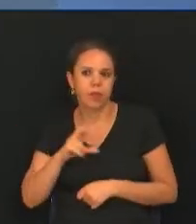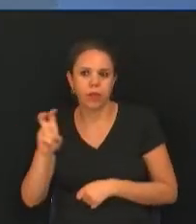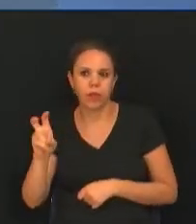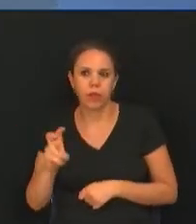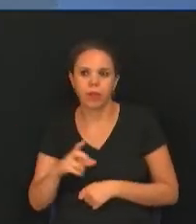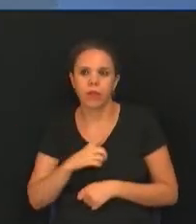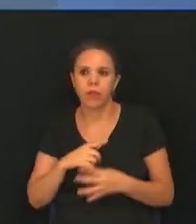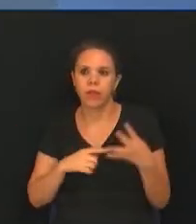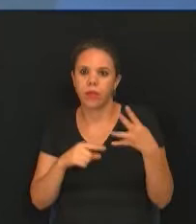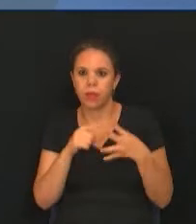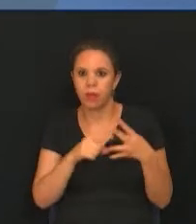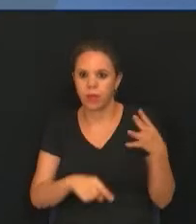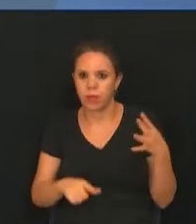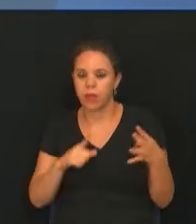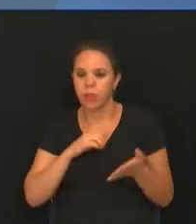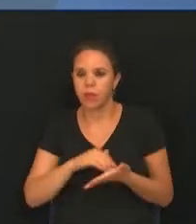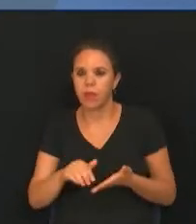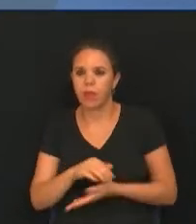tem 4,